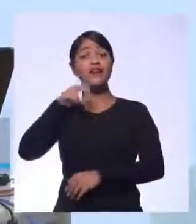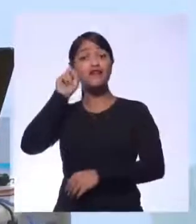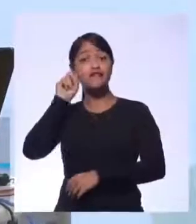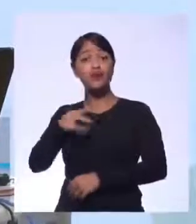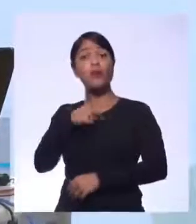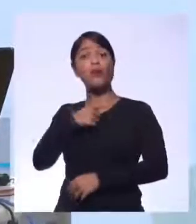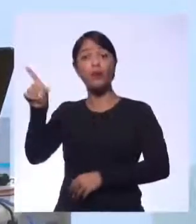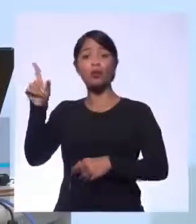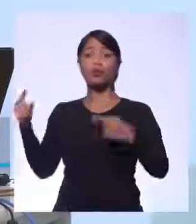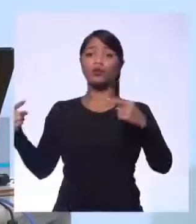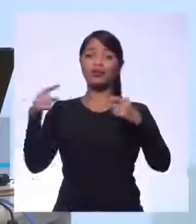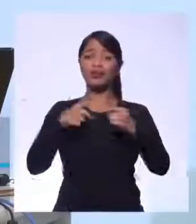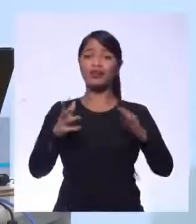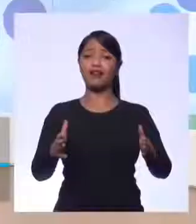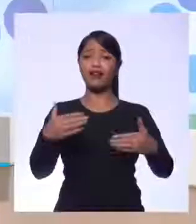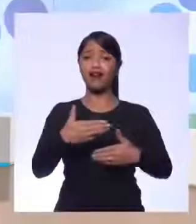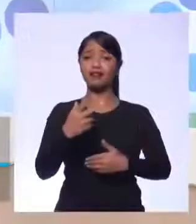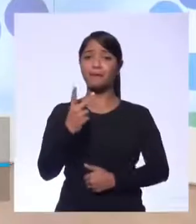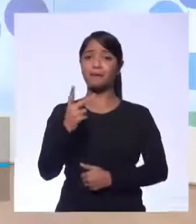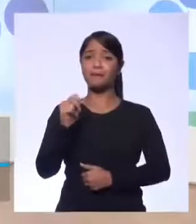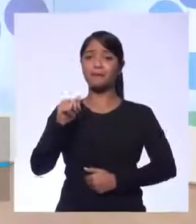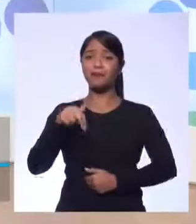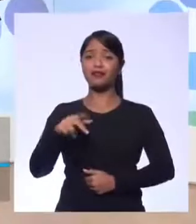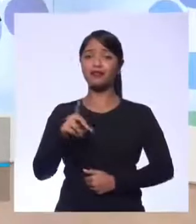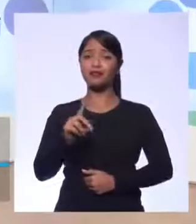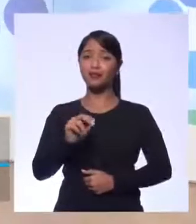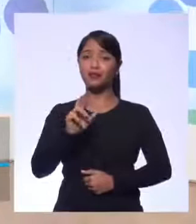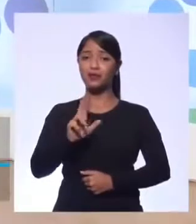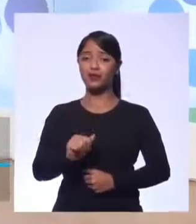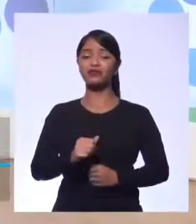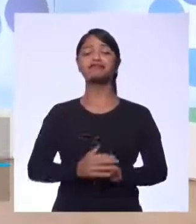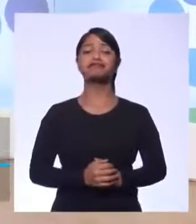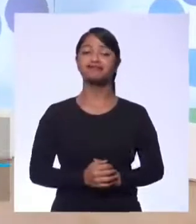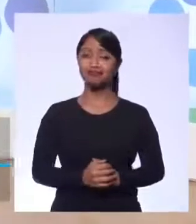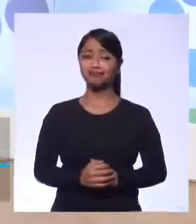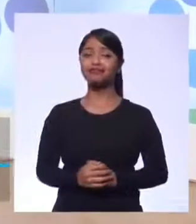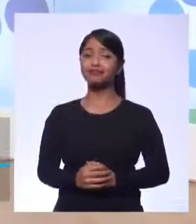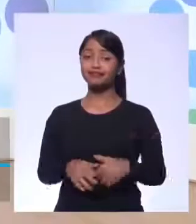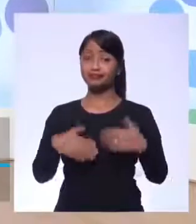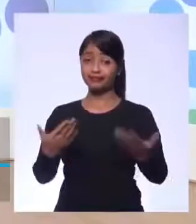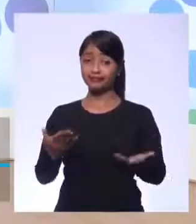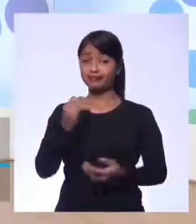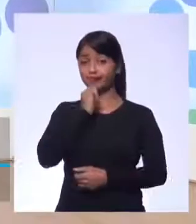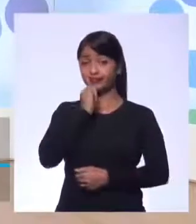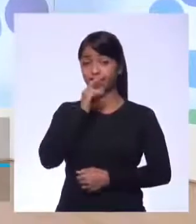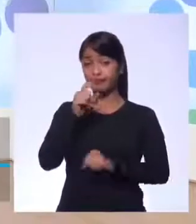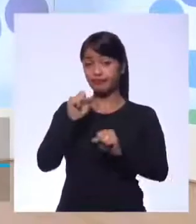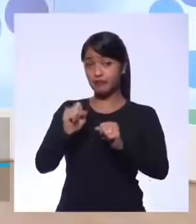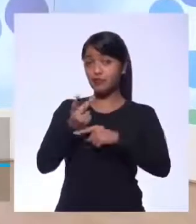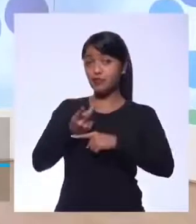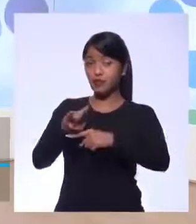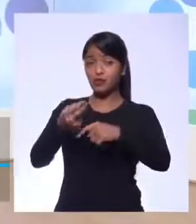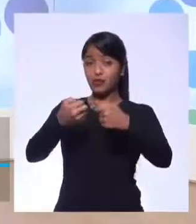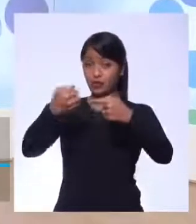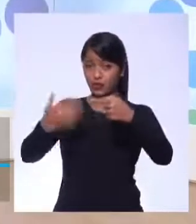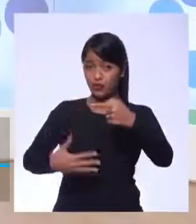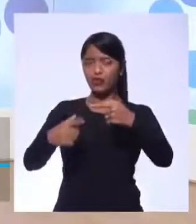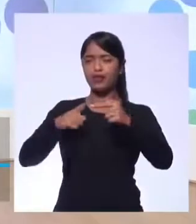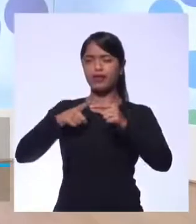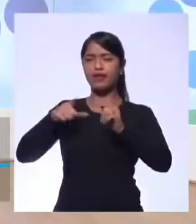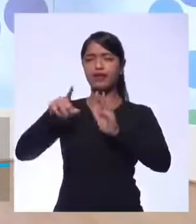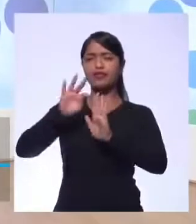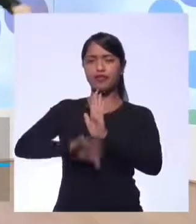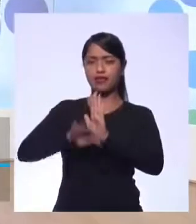a gente viu mesmo, gente. Se vocês jogarem no Google lá, tem um texto que é uma tese, uma dissertação, que fala lá